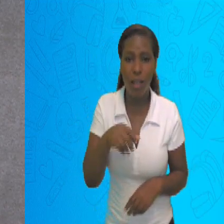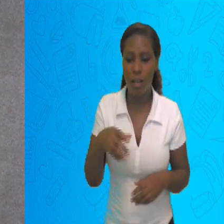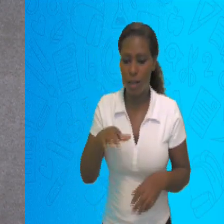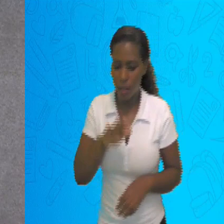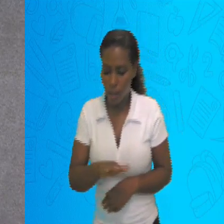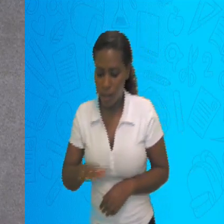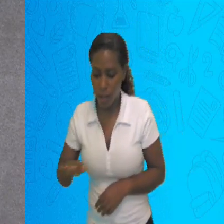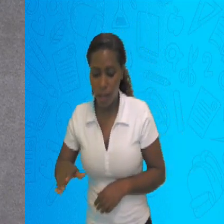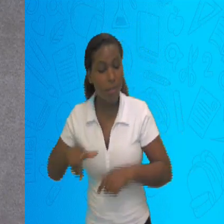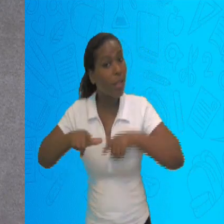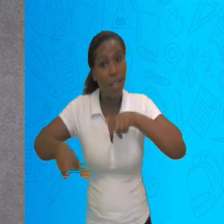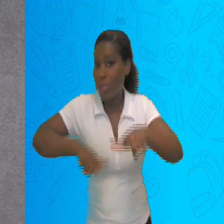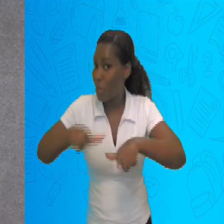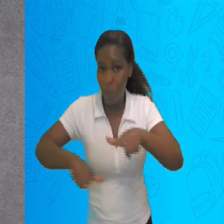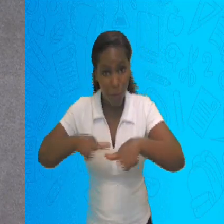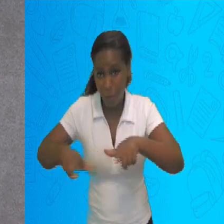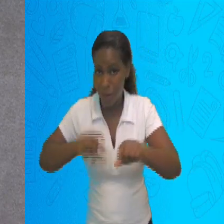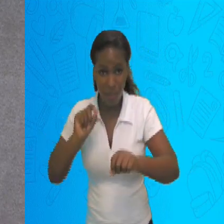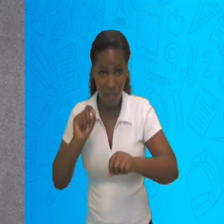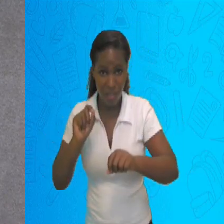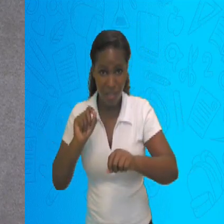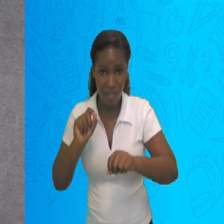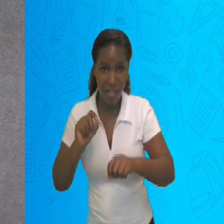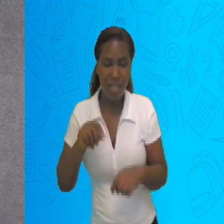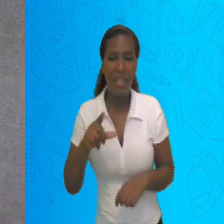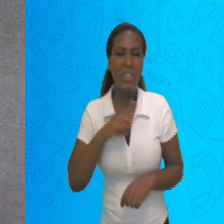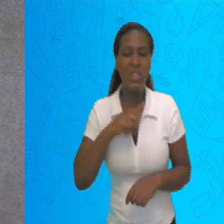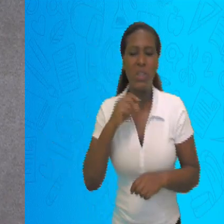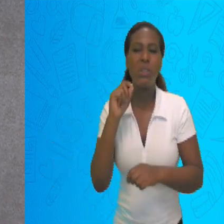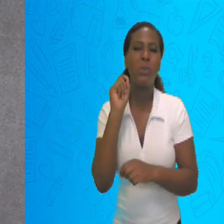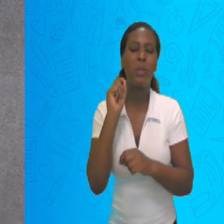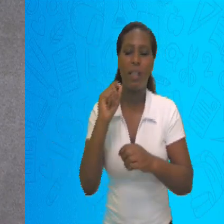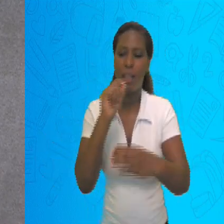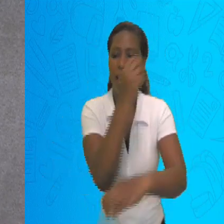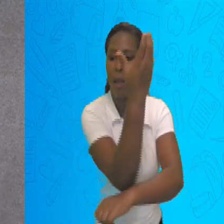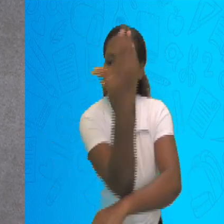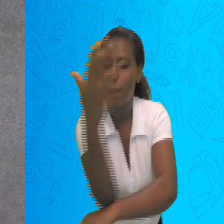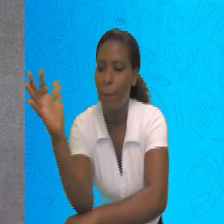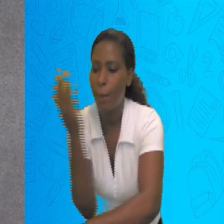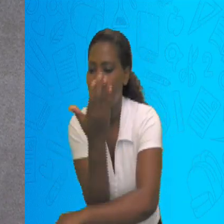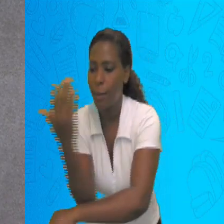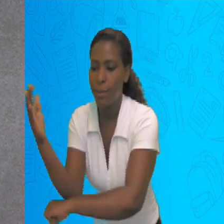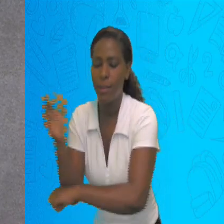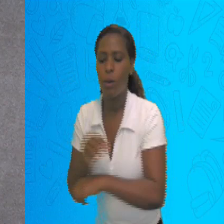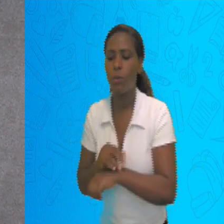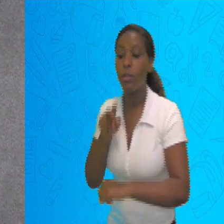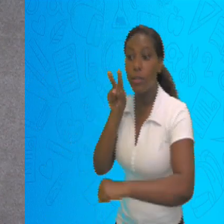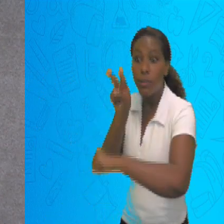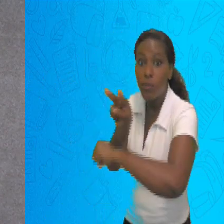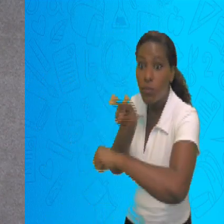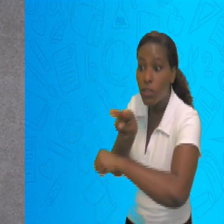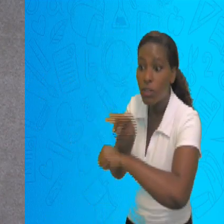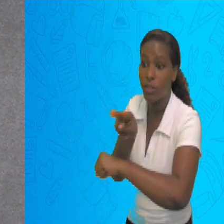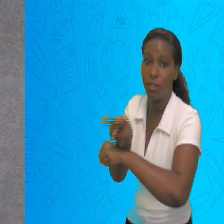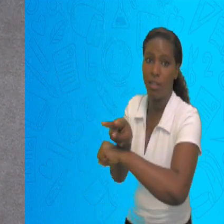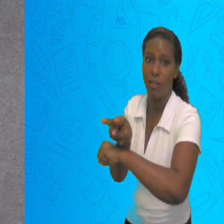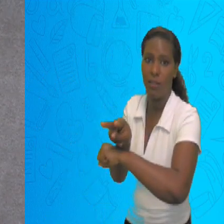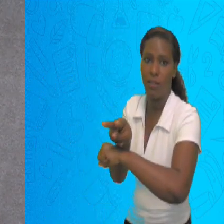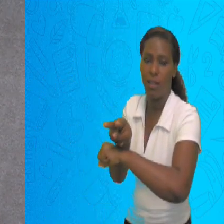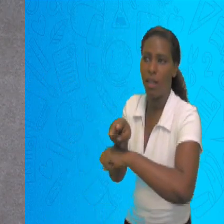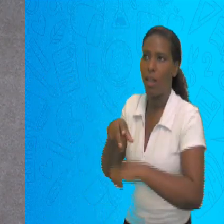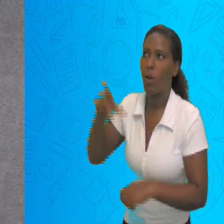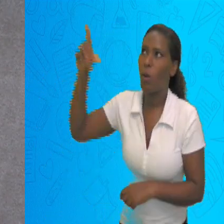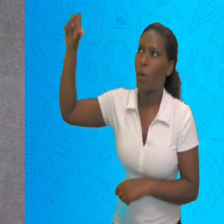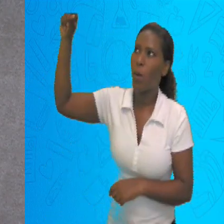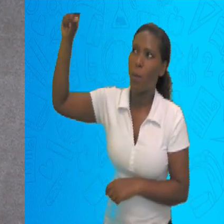e outros animais das plantações. Então, eles ficavam vigiando essas plantações, mas não tinham um trabalho específico para